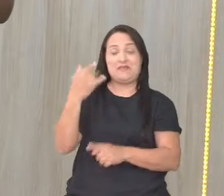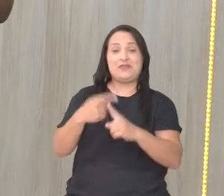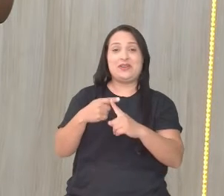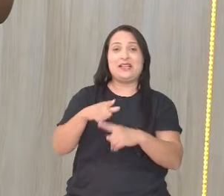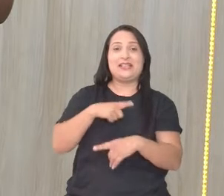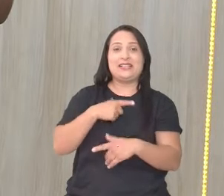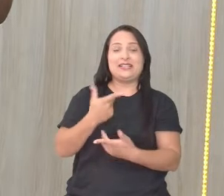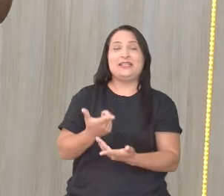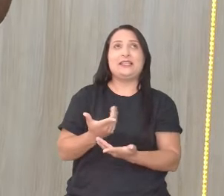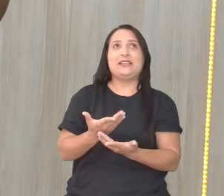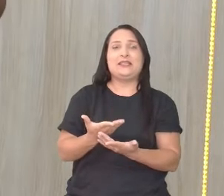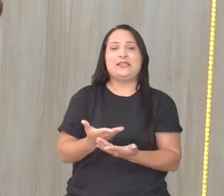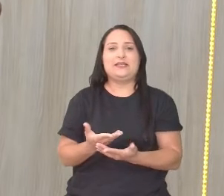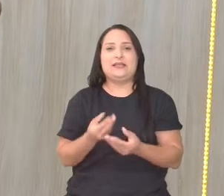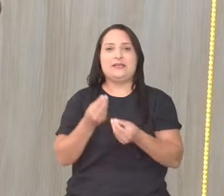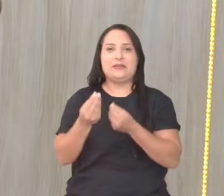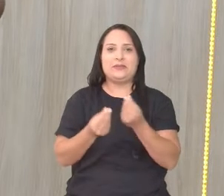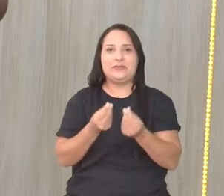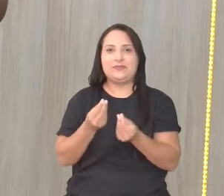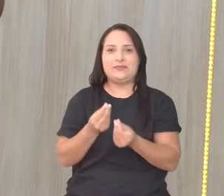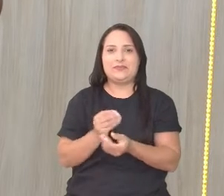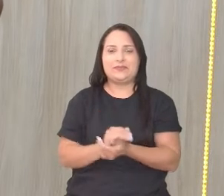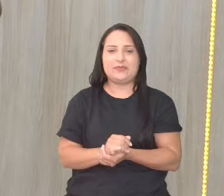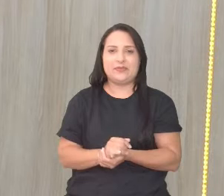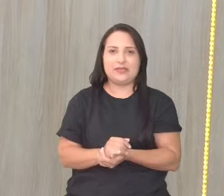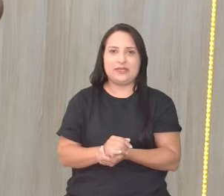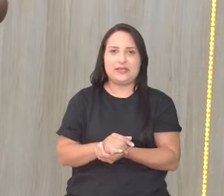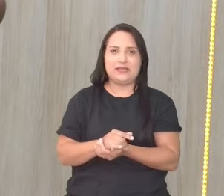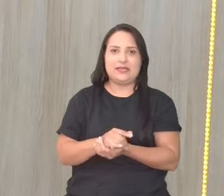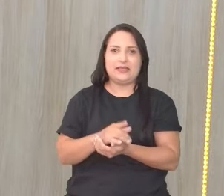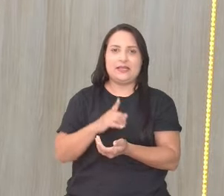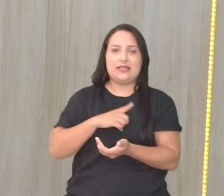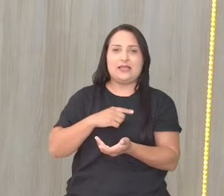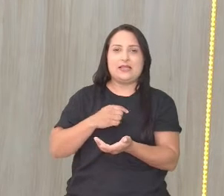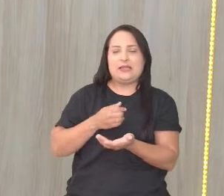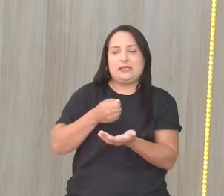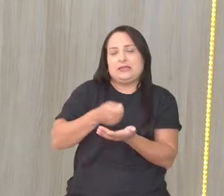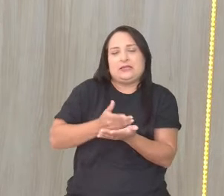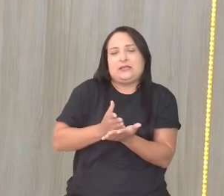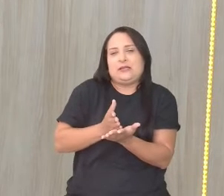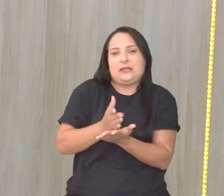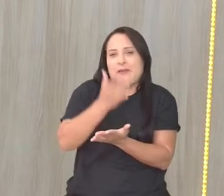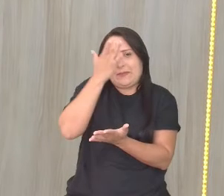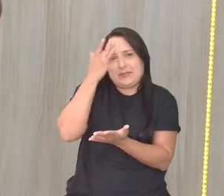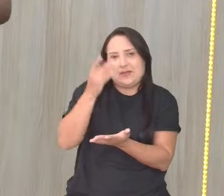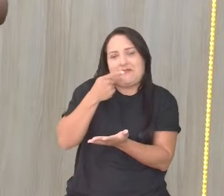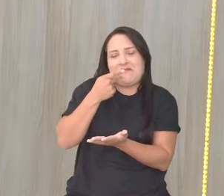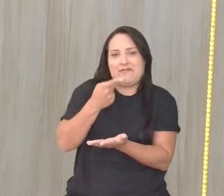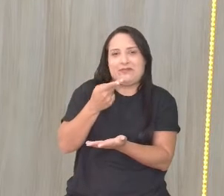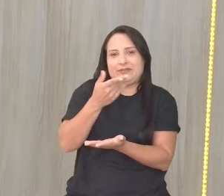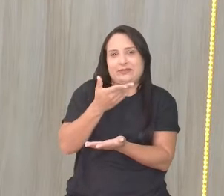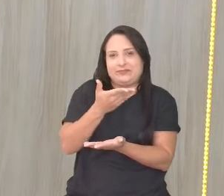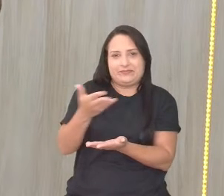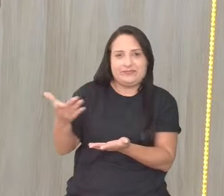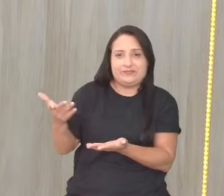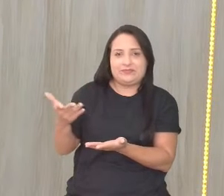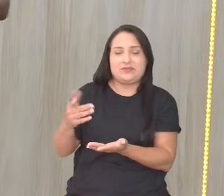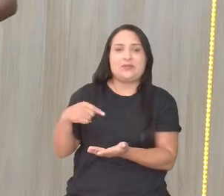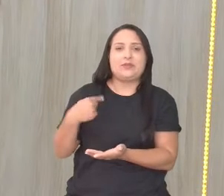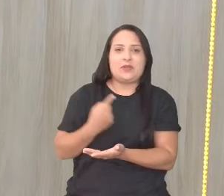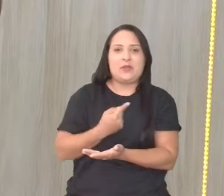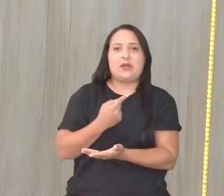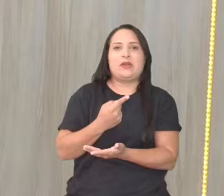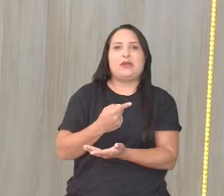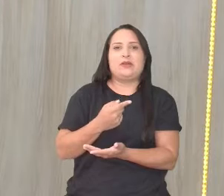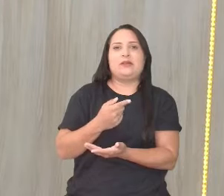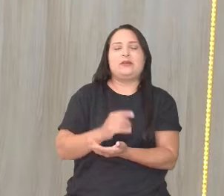existe uma fidelidade, uma fidedignidade ao que essa pessoa está falando, tá certo? Então a gente reproduz